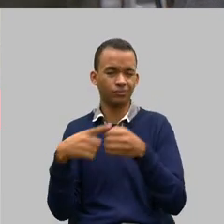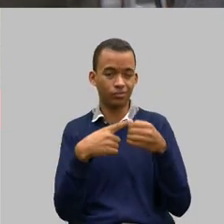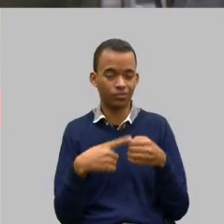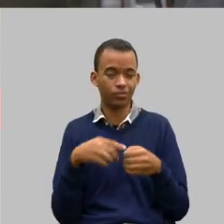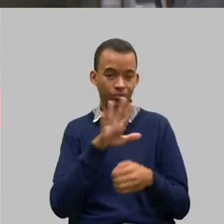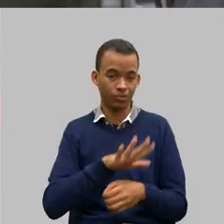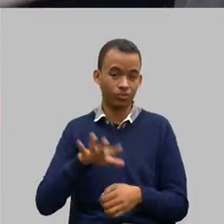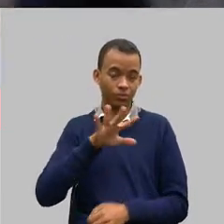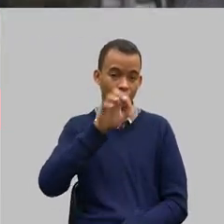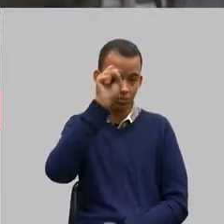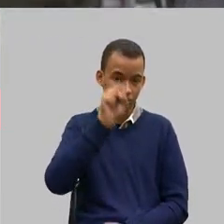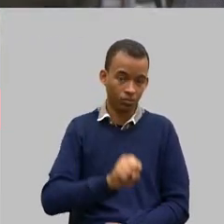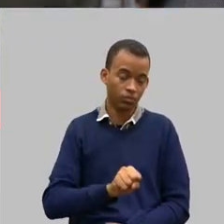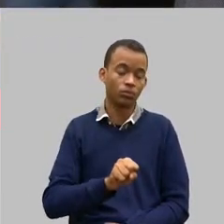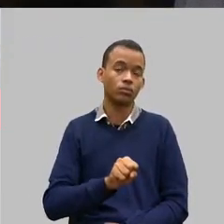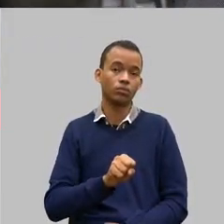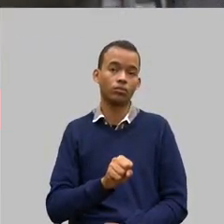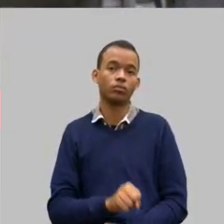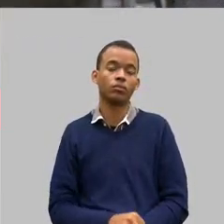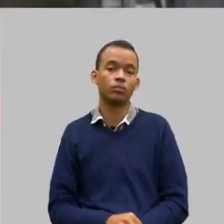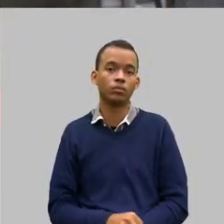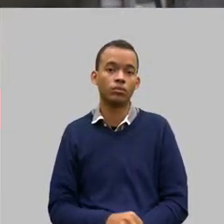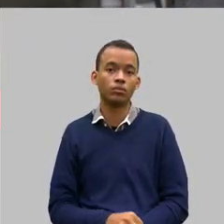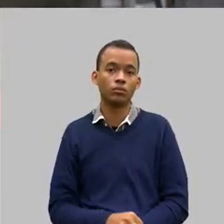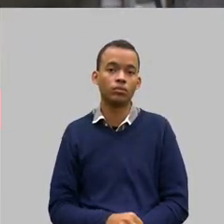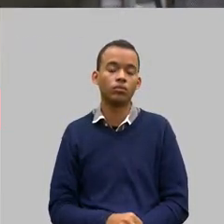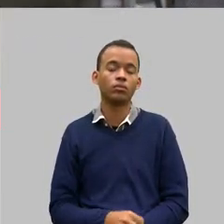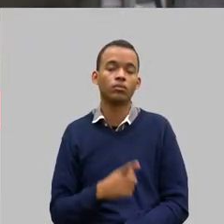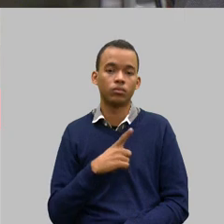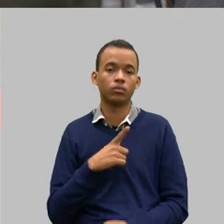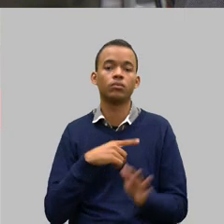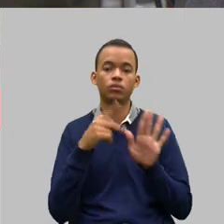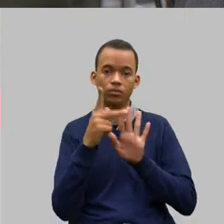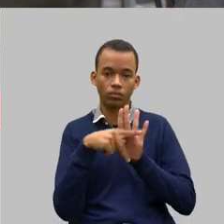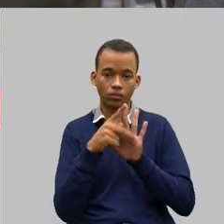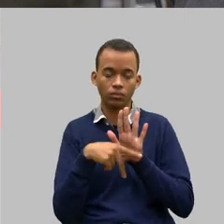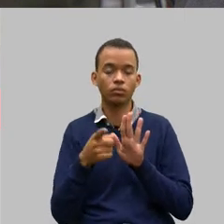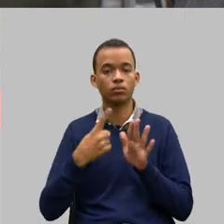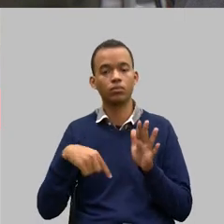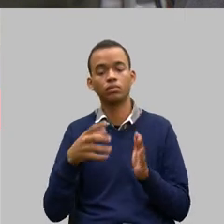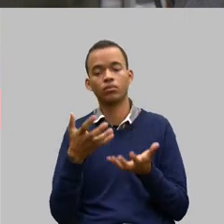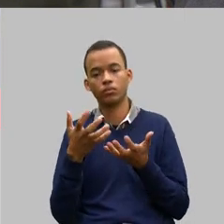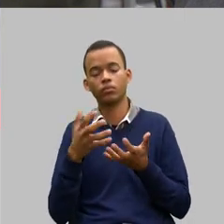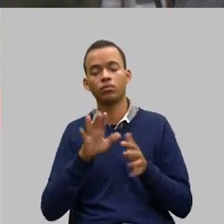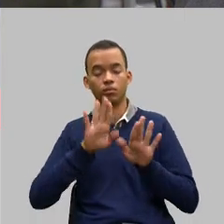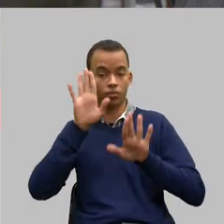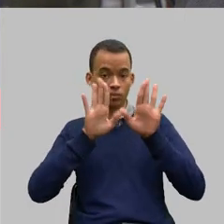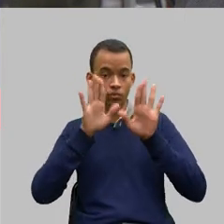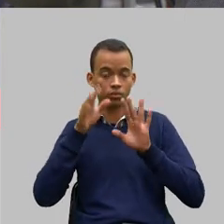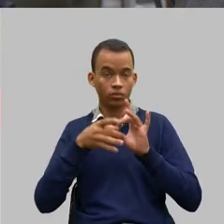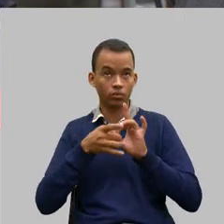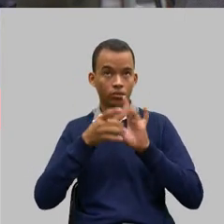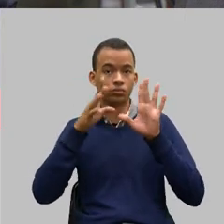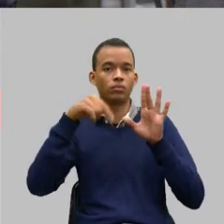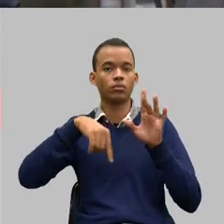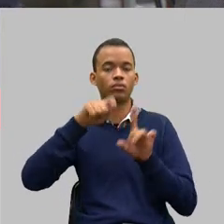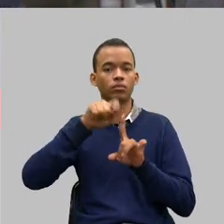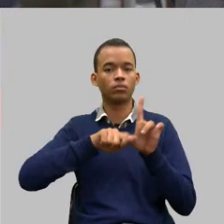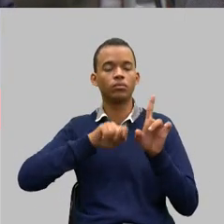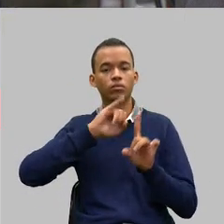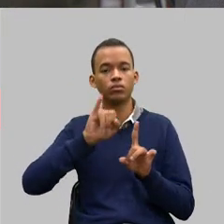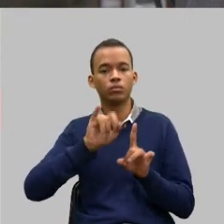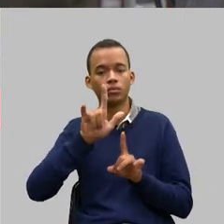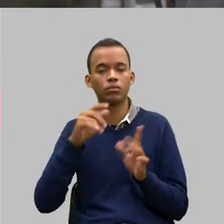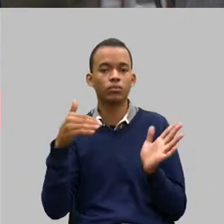Verde camando caia Monte Verde tox do Mogi esses projetos a gente espera licitos agora no final de Julho até a